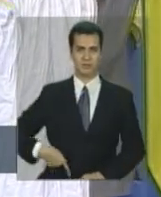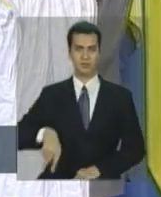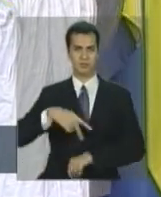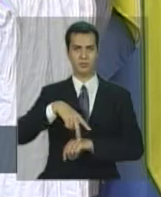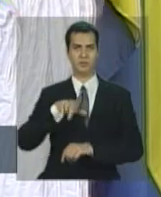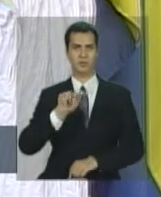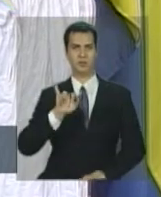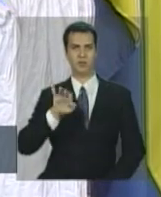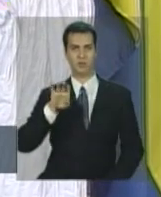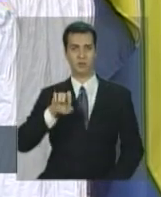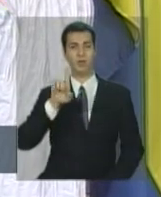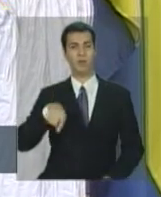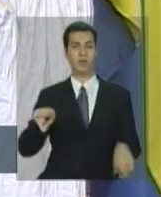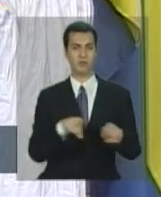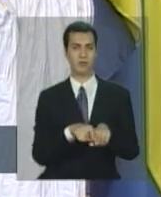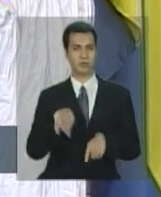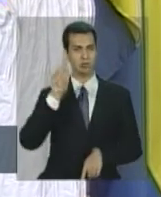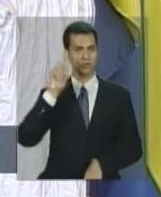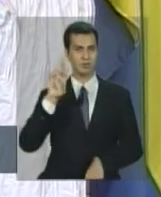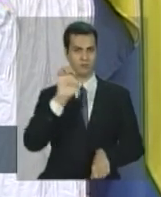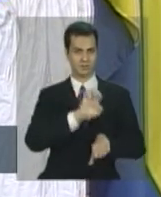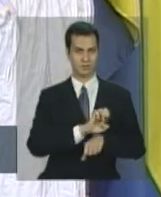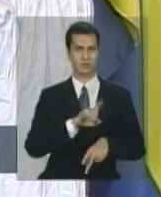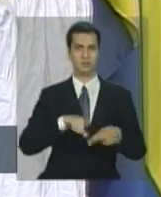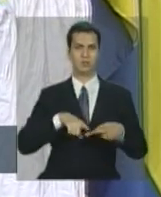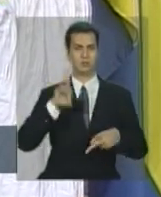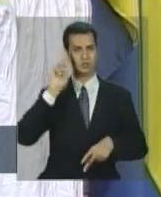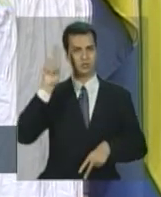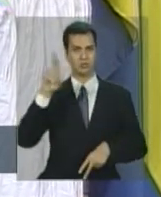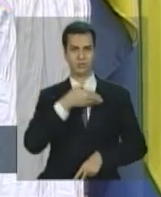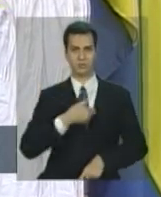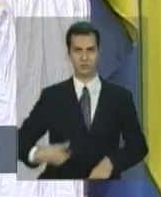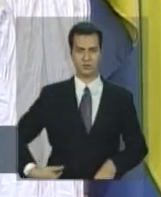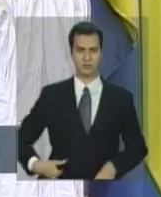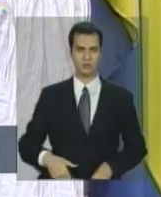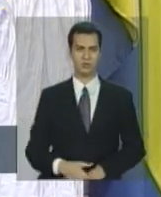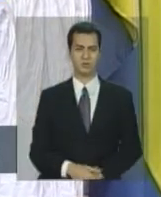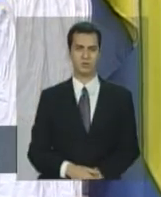é simultaneamente o chefe de Estado, chefe de governo.